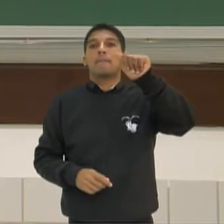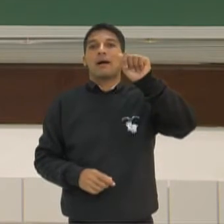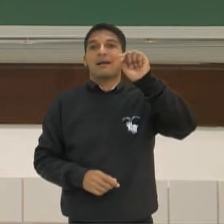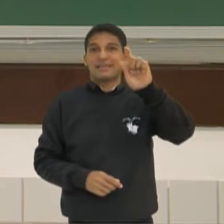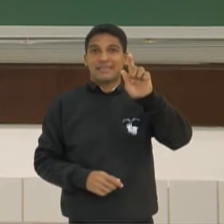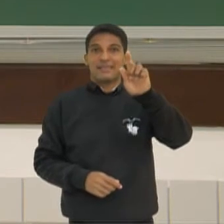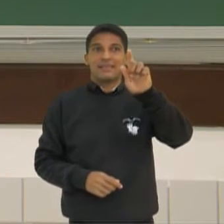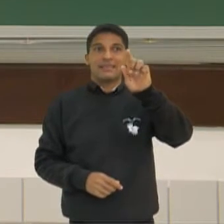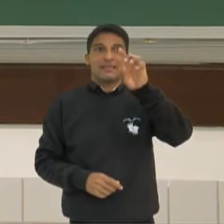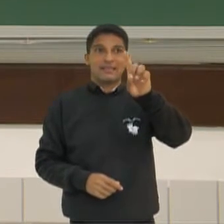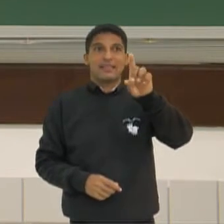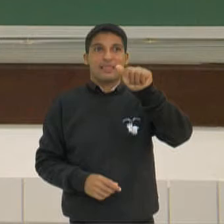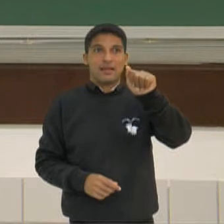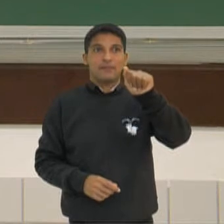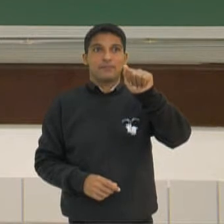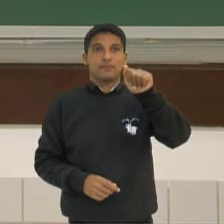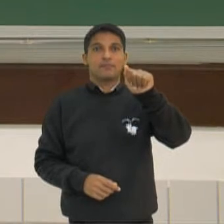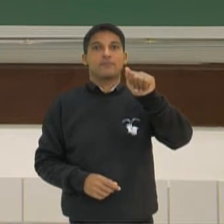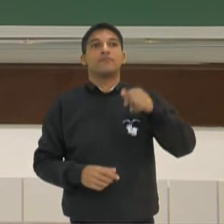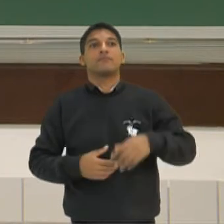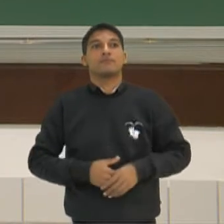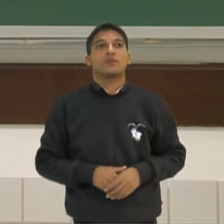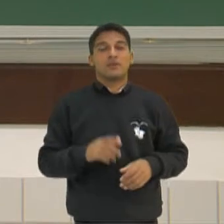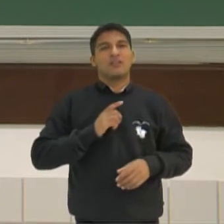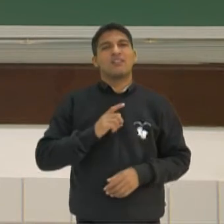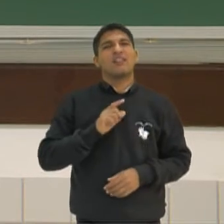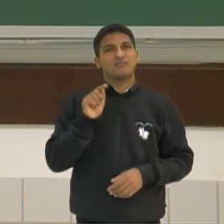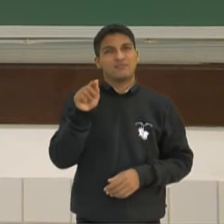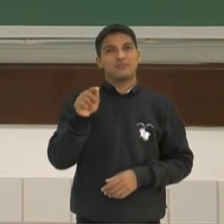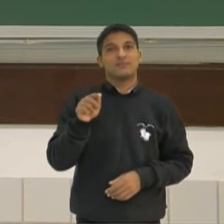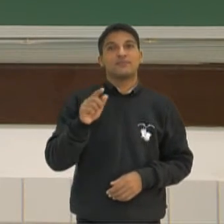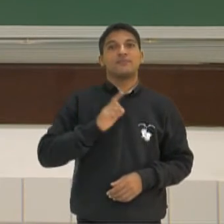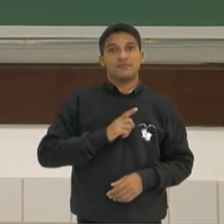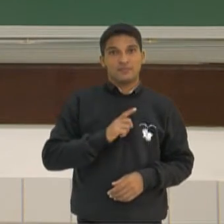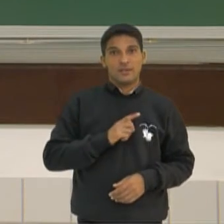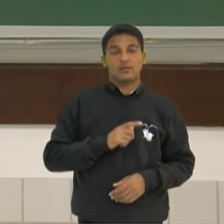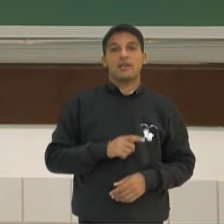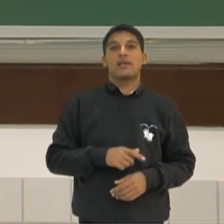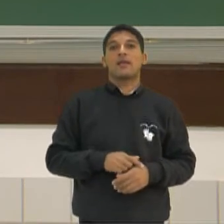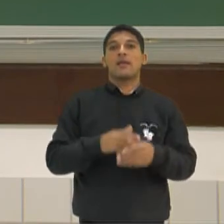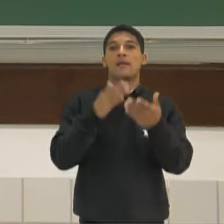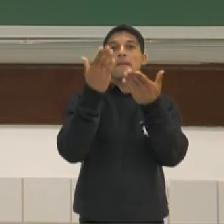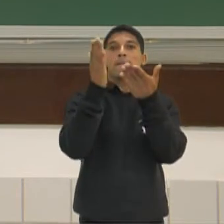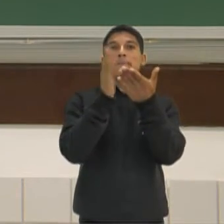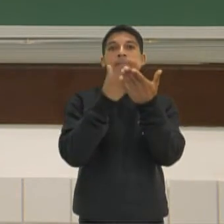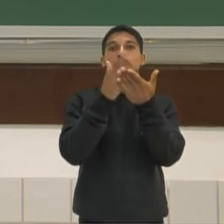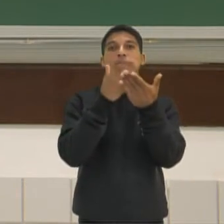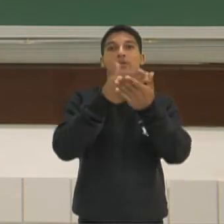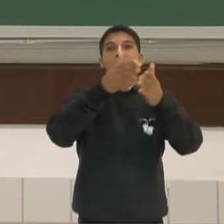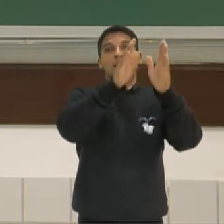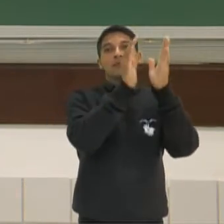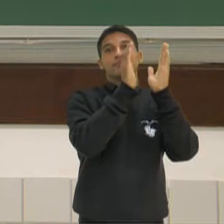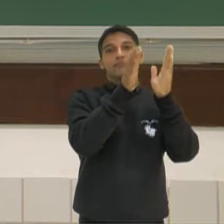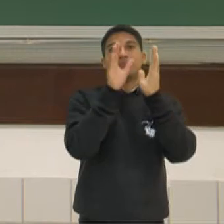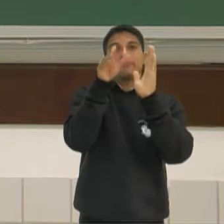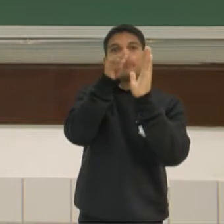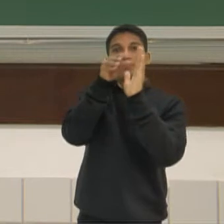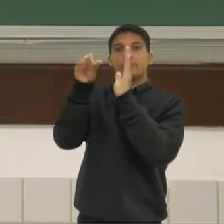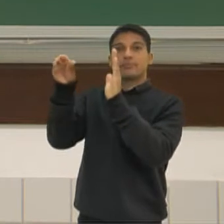faziam transcrições de obras matemáticas, de ciência,